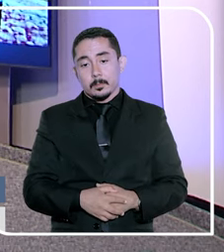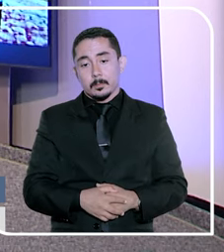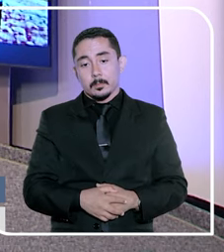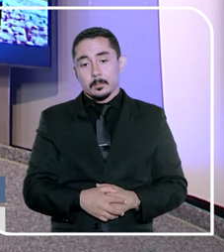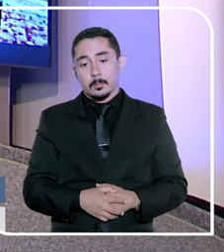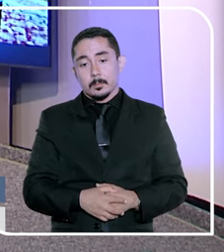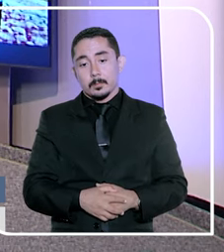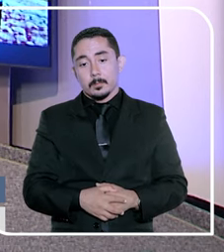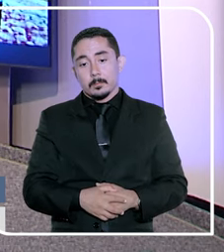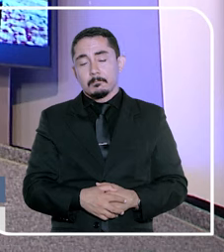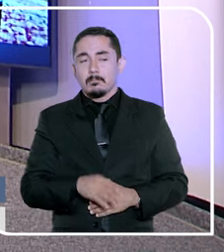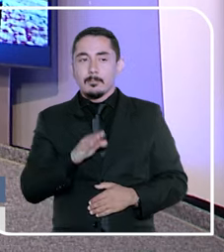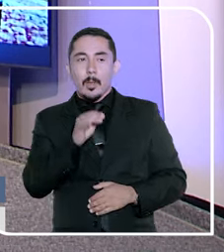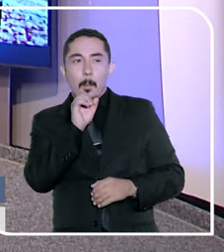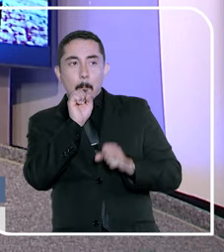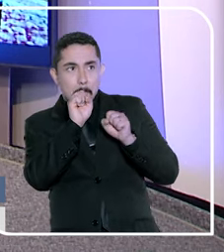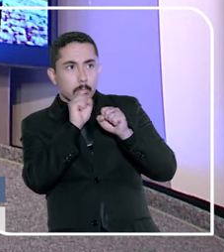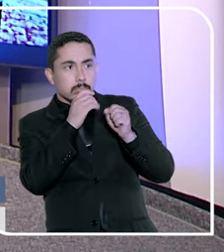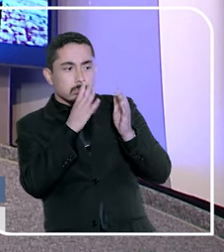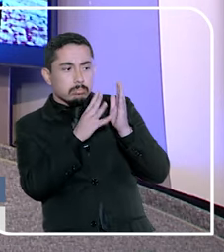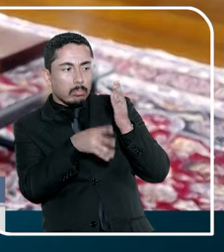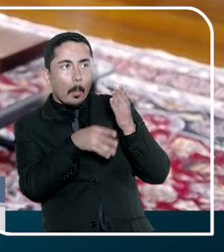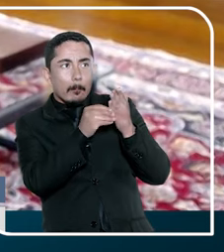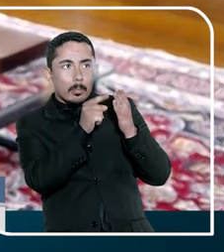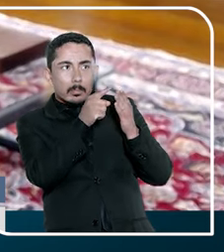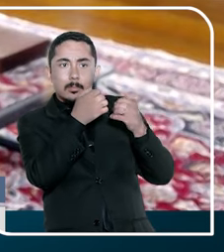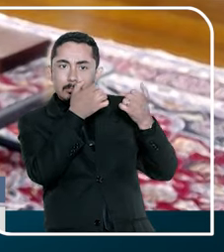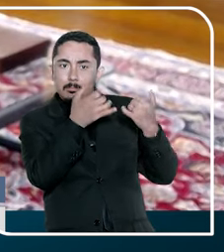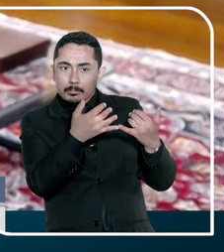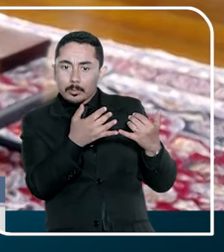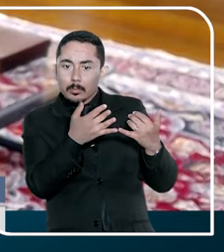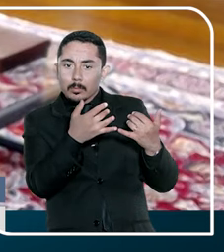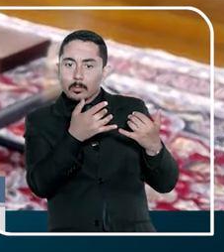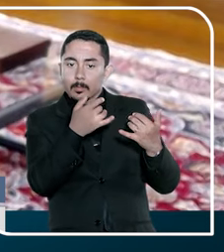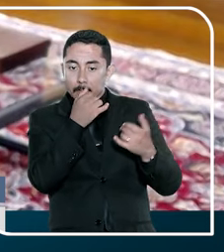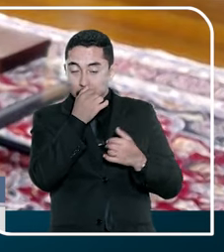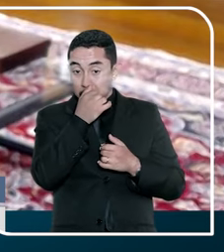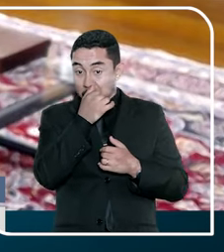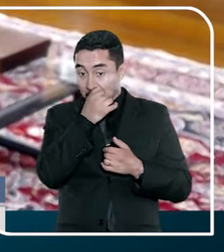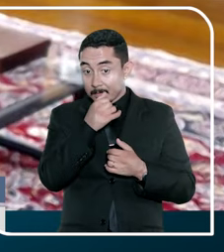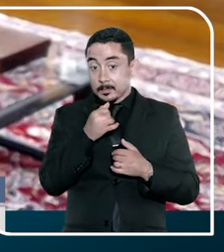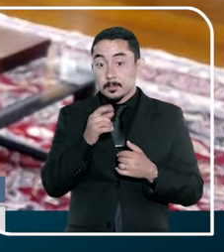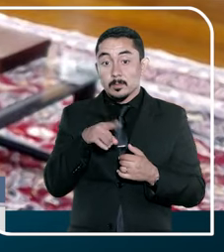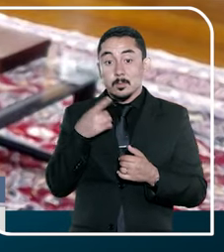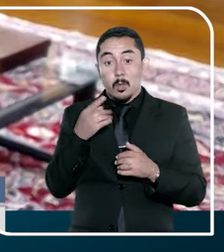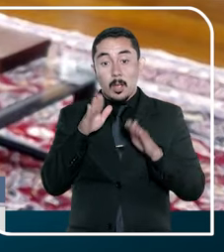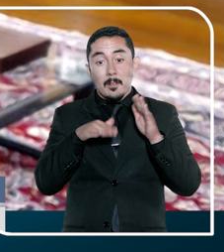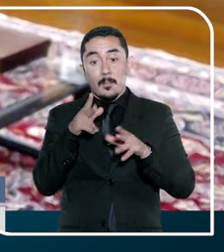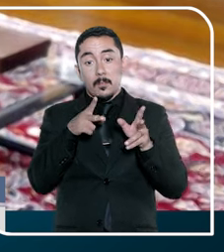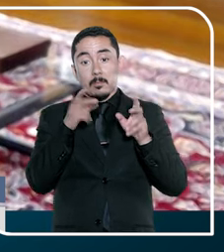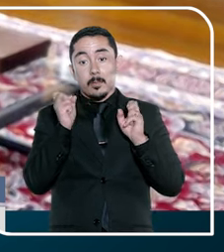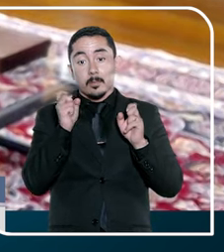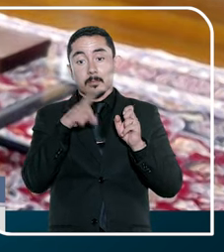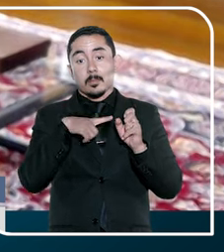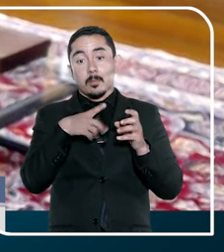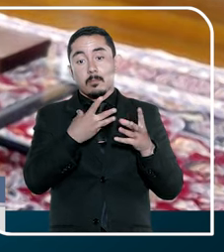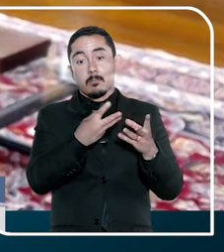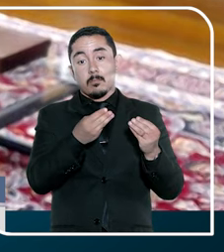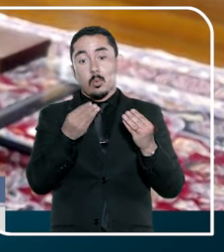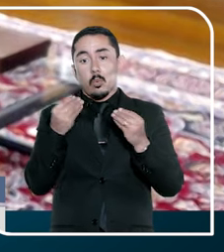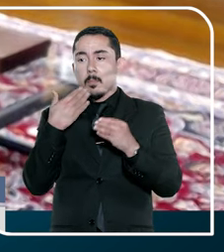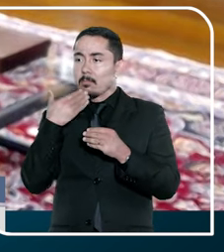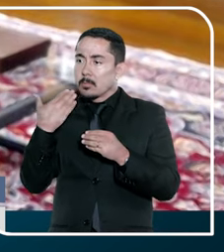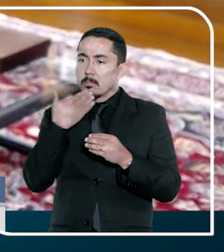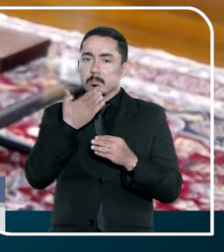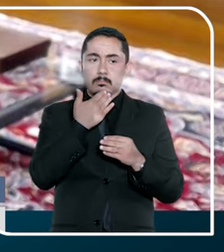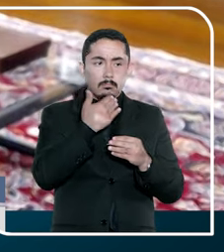favor complemento aqui que disse o Dr andreias nós vemos em muitas em muitos pedidos de aplicação do